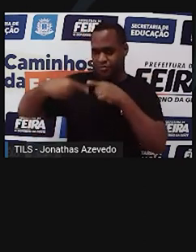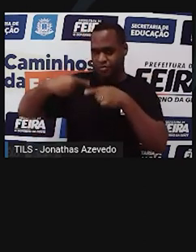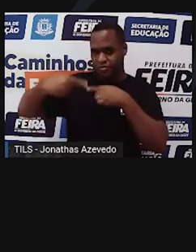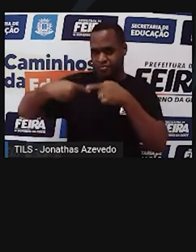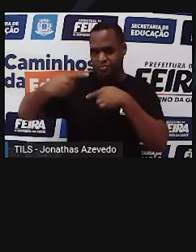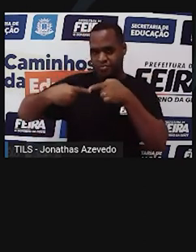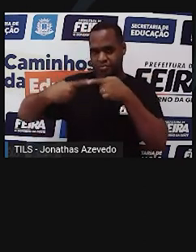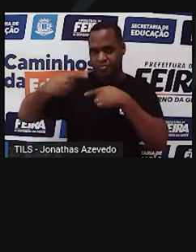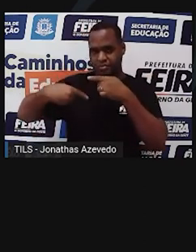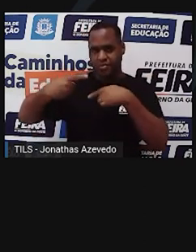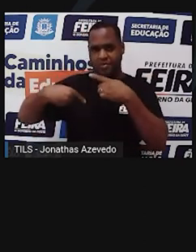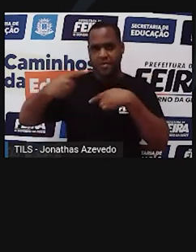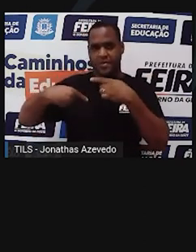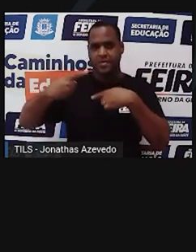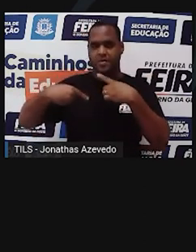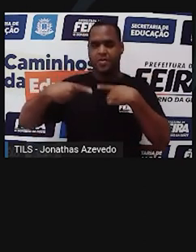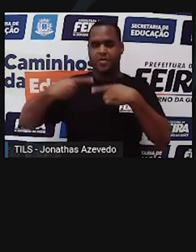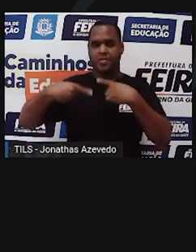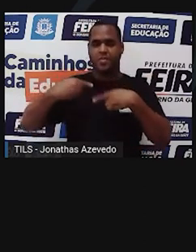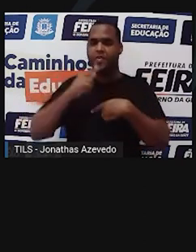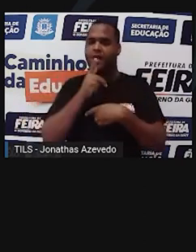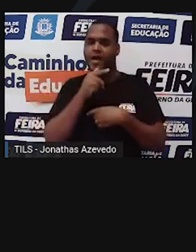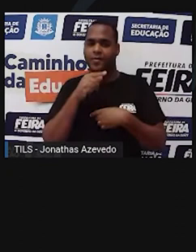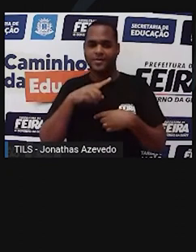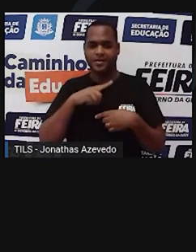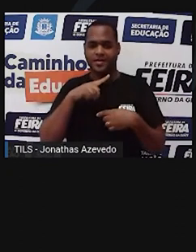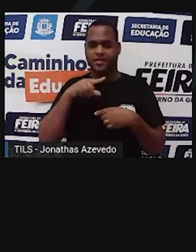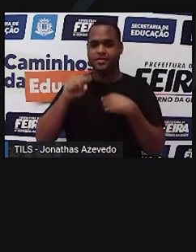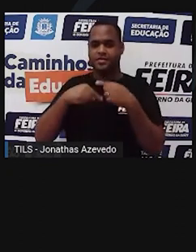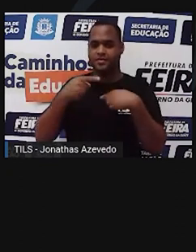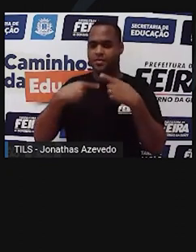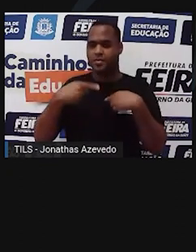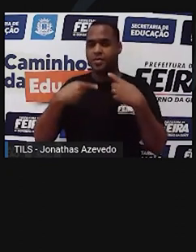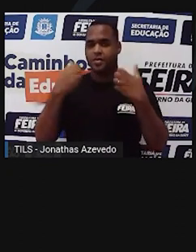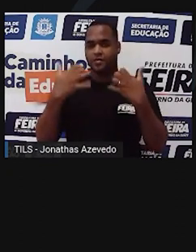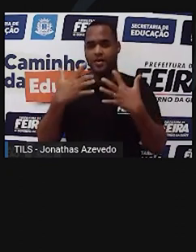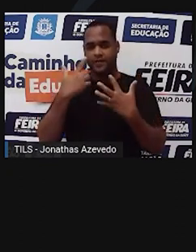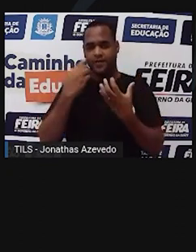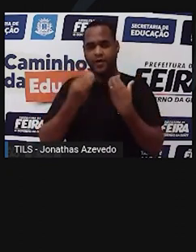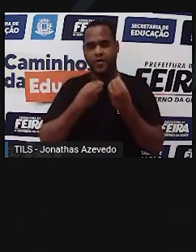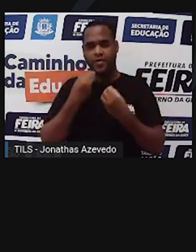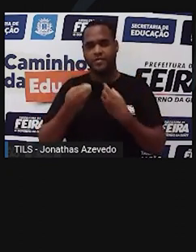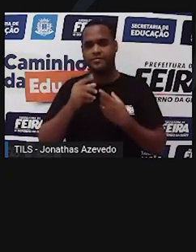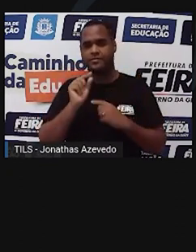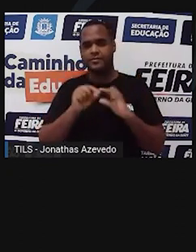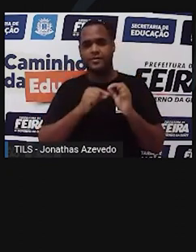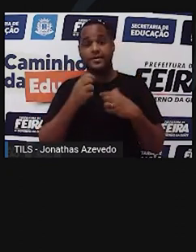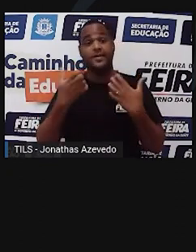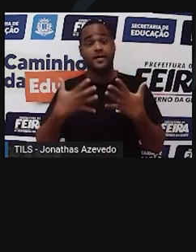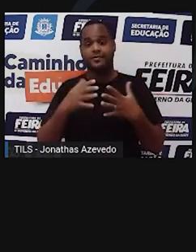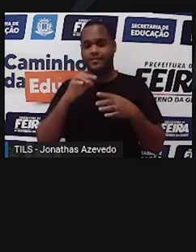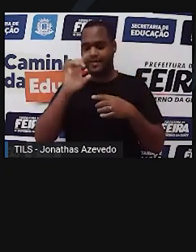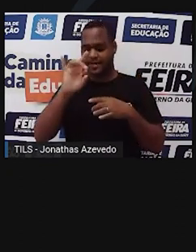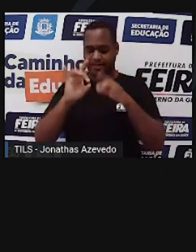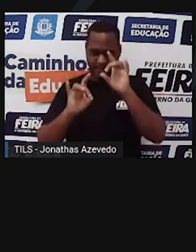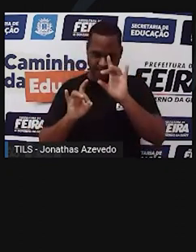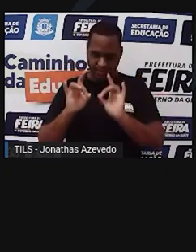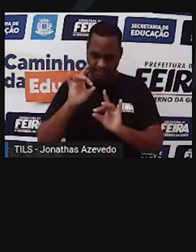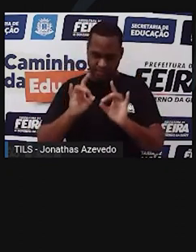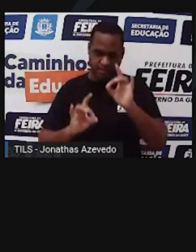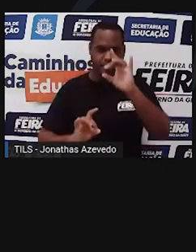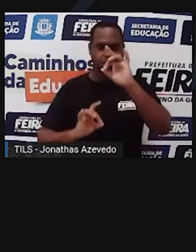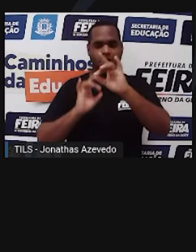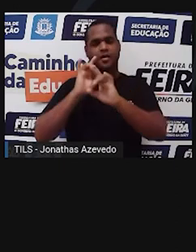a água girar. Então, deixa eu desenhar aqui mais ou menos as turbinas. E cada turbina é acoplada